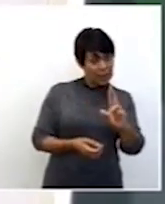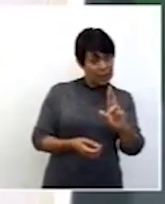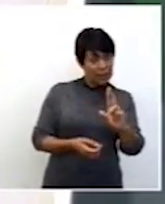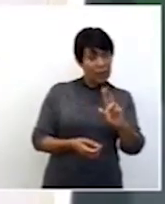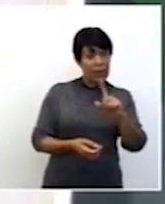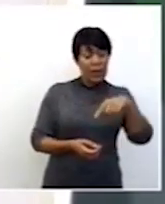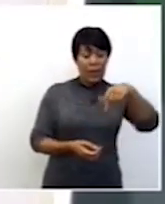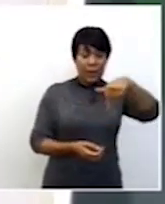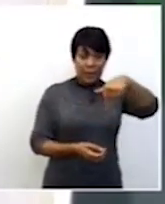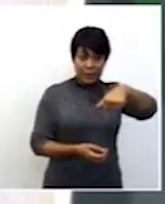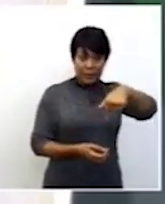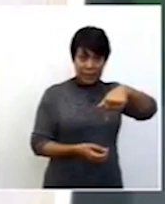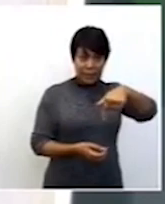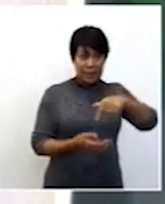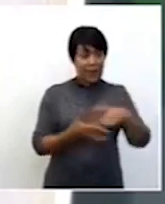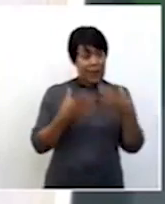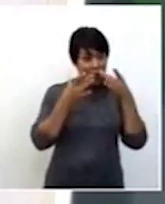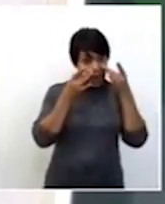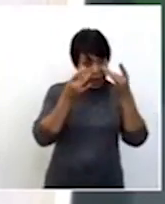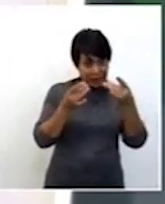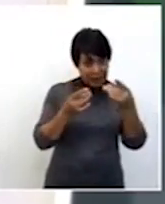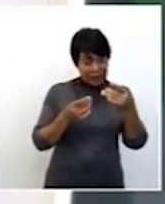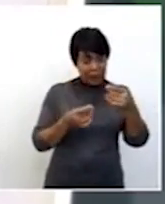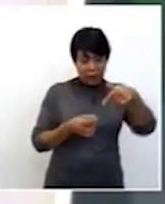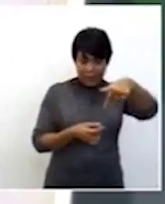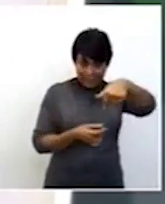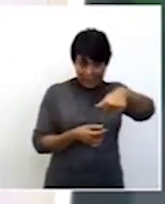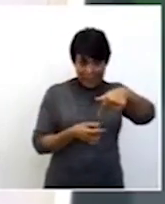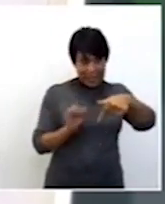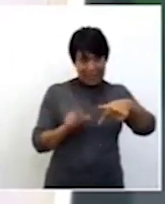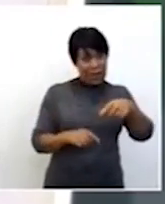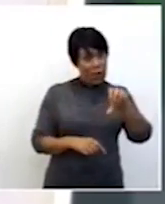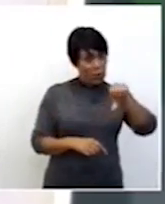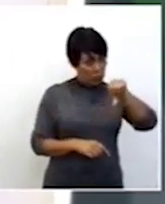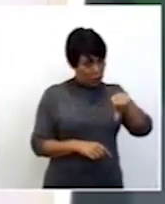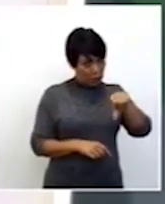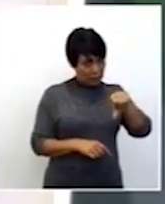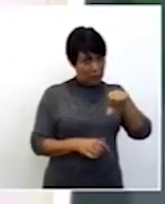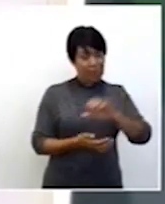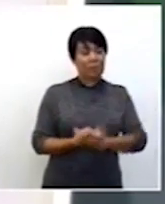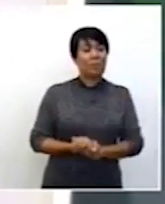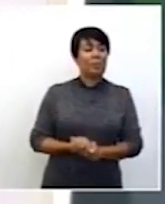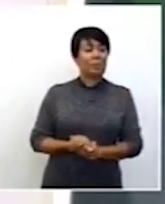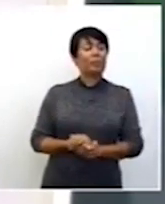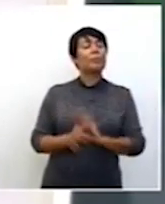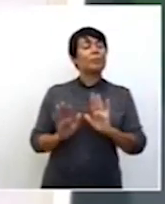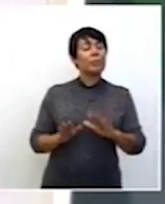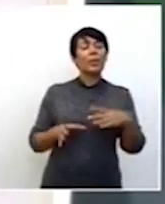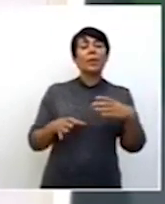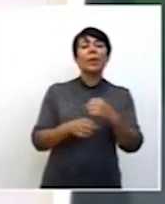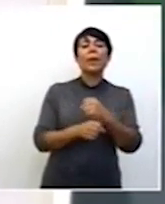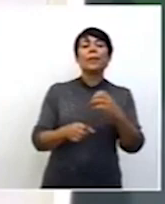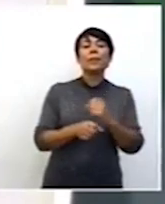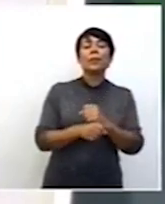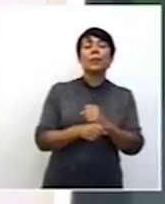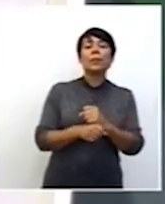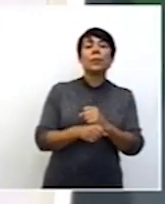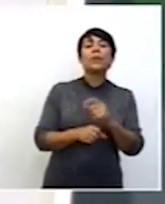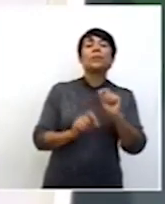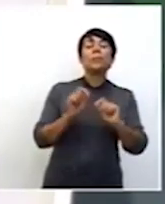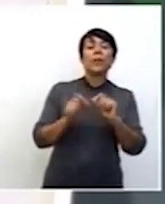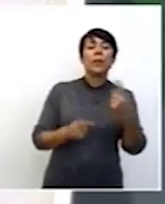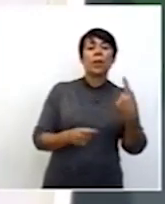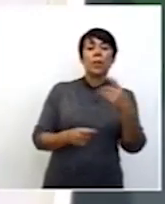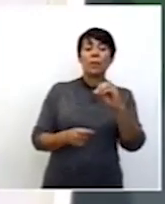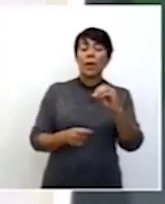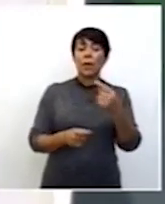Q. Pelo amor, hein? Prestem atenção, hein? É um Q. Beleza. Então, eu quero a soma de quem? Dos 10 primeiros